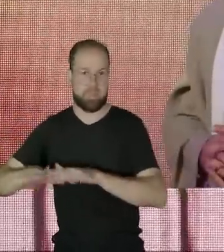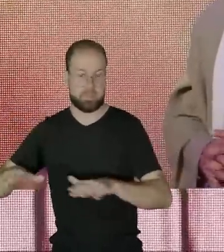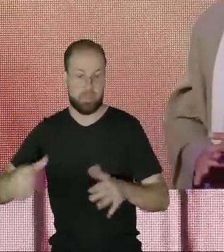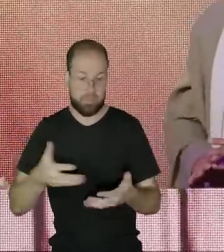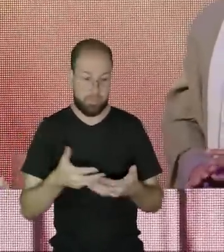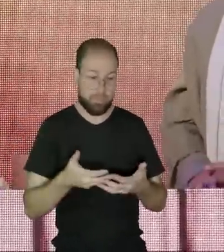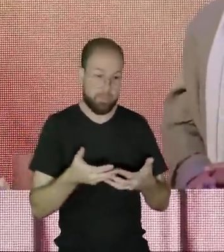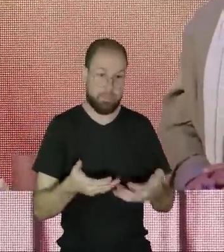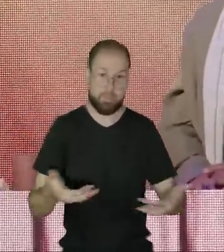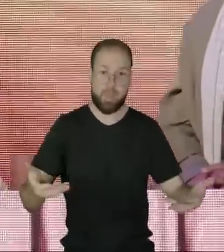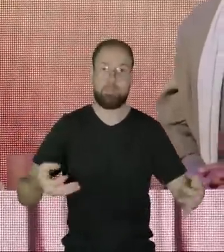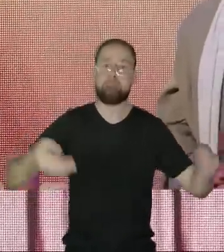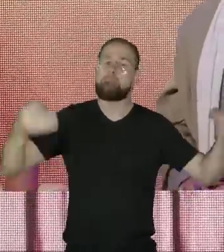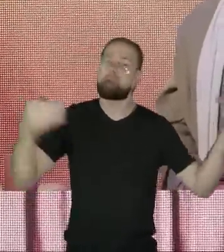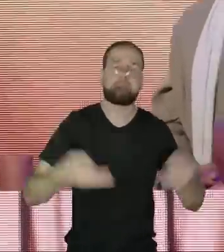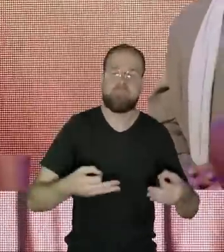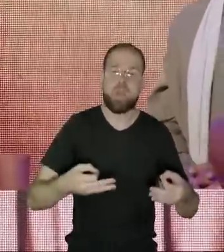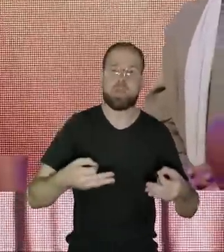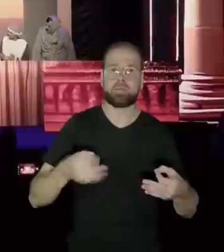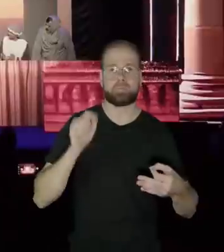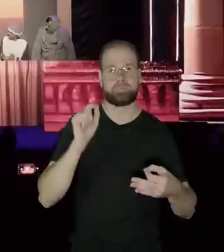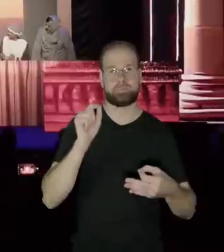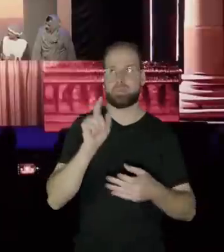será celebrada no reino dos céus.